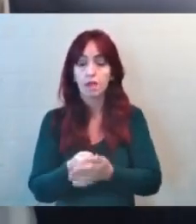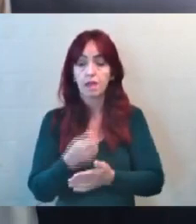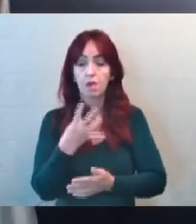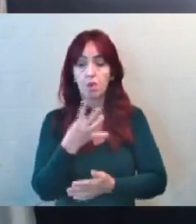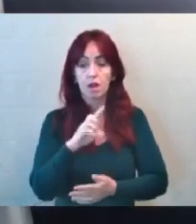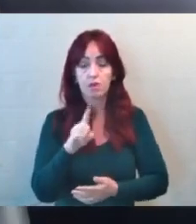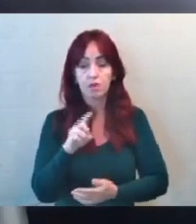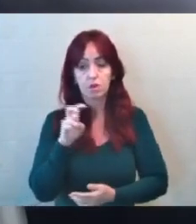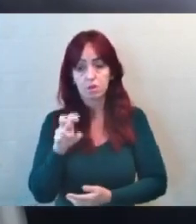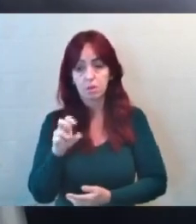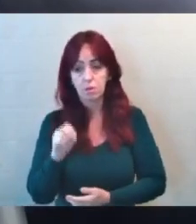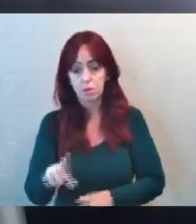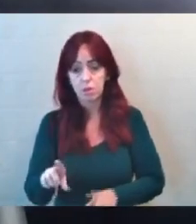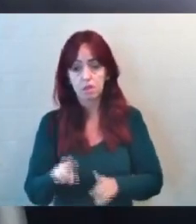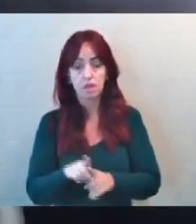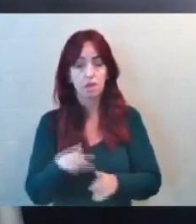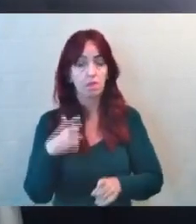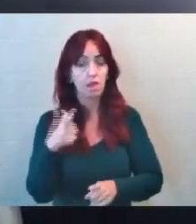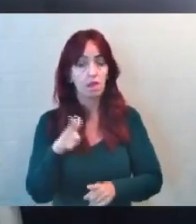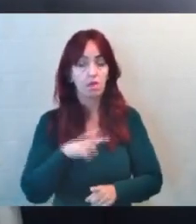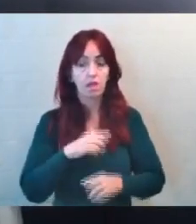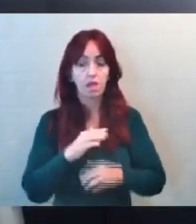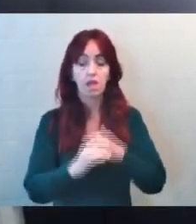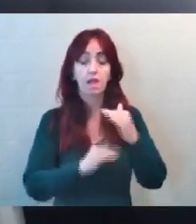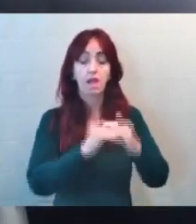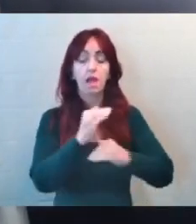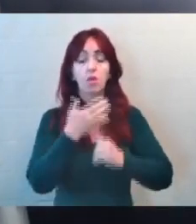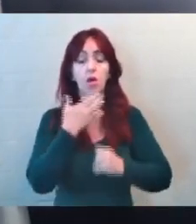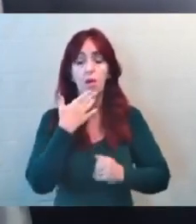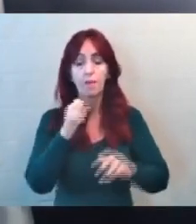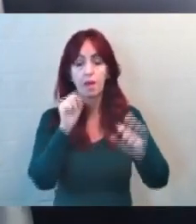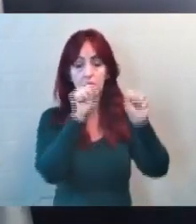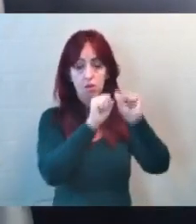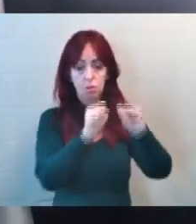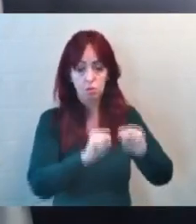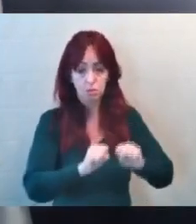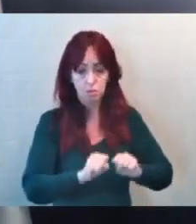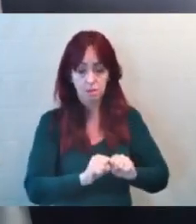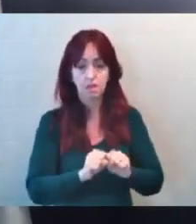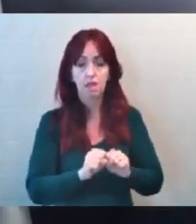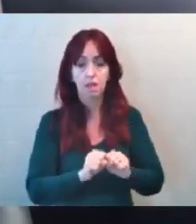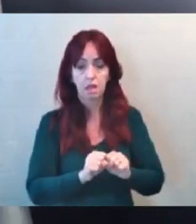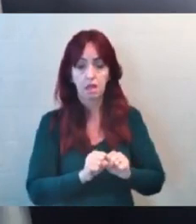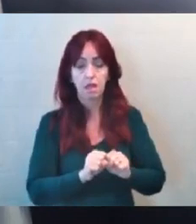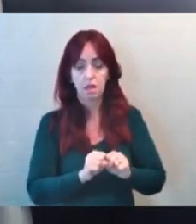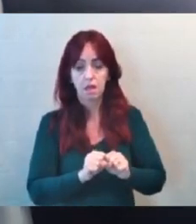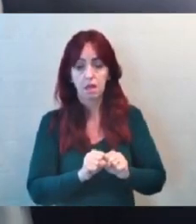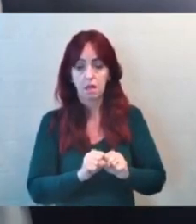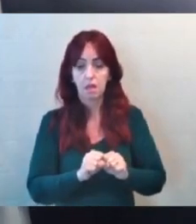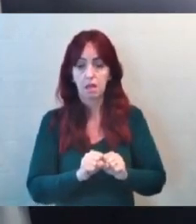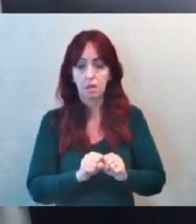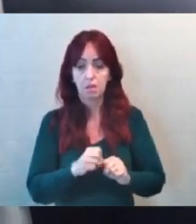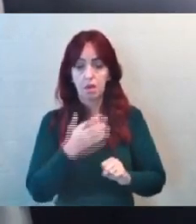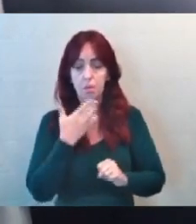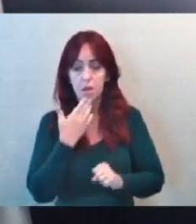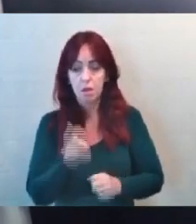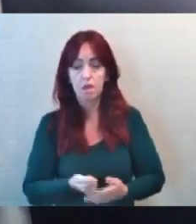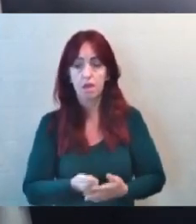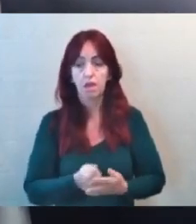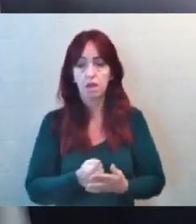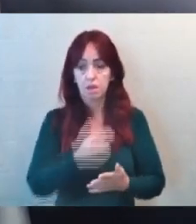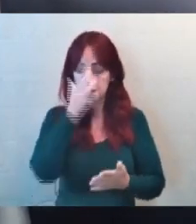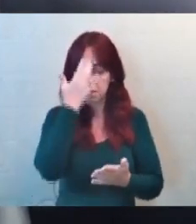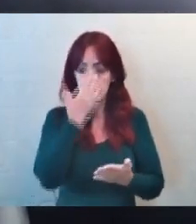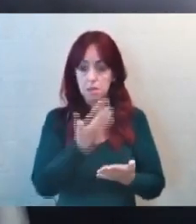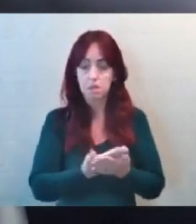teríamos uma gradual melhoria do sistema, uma gradual confiabilidade, melhoria da confiabilidade do